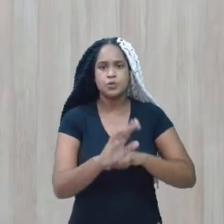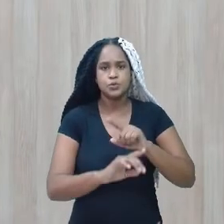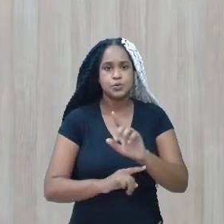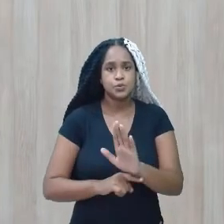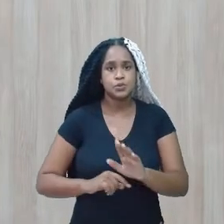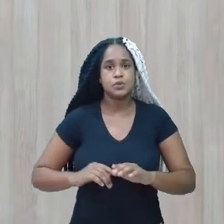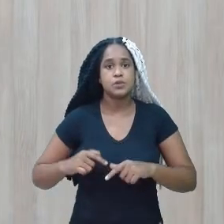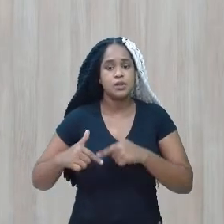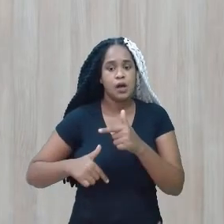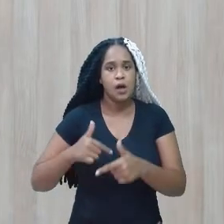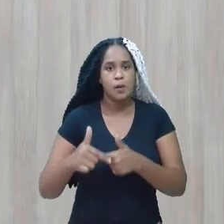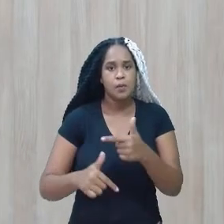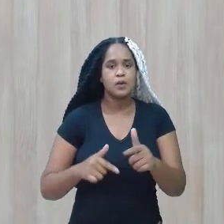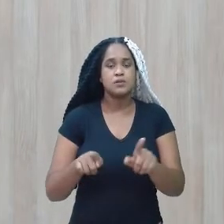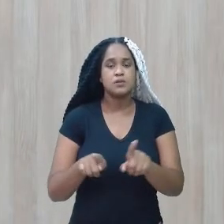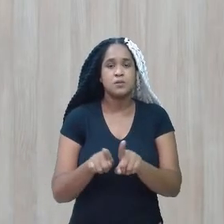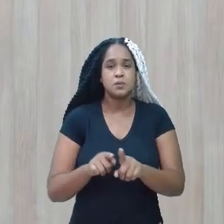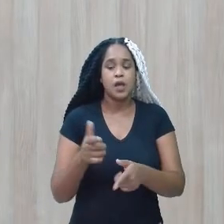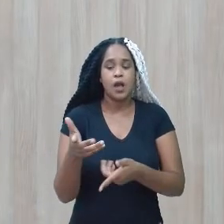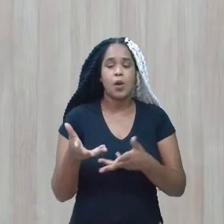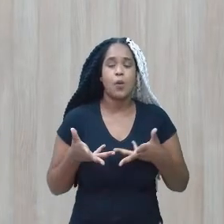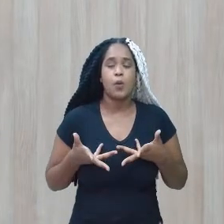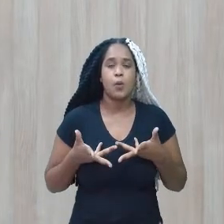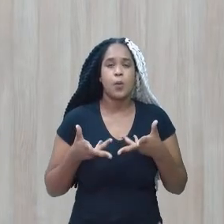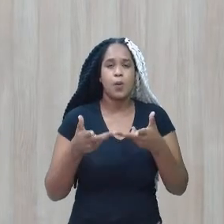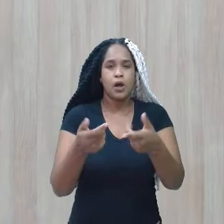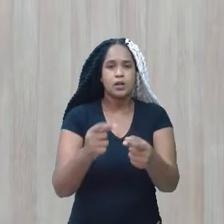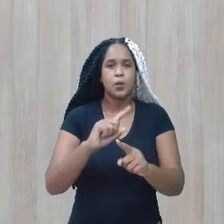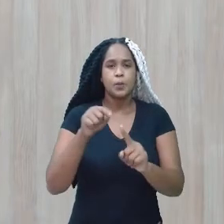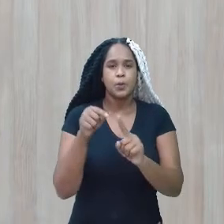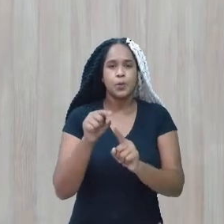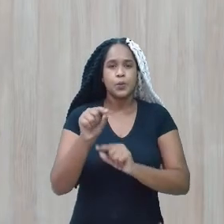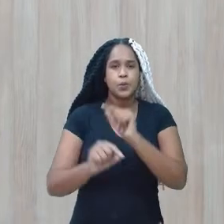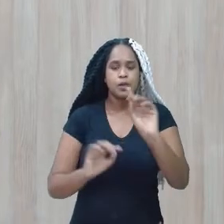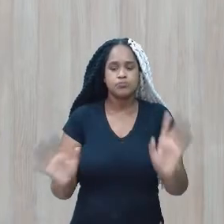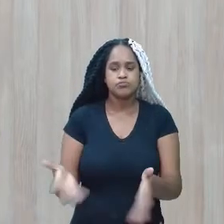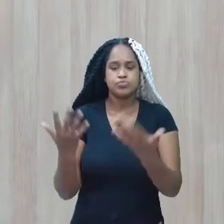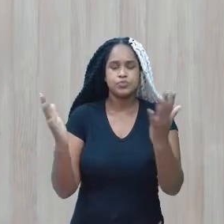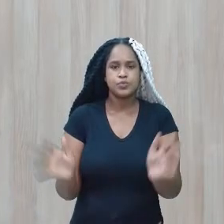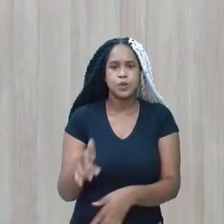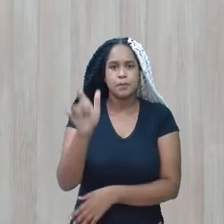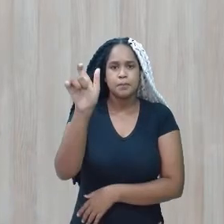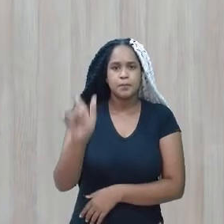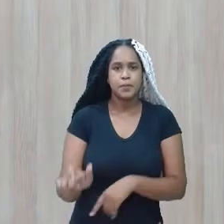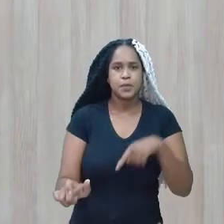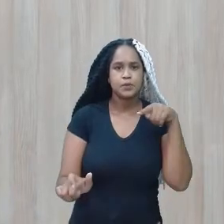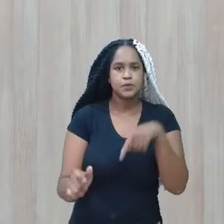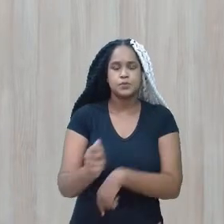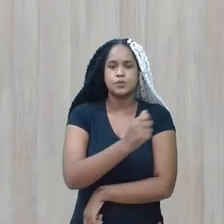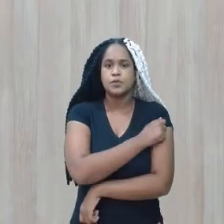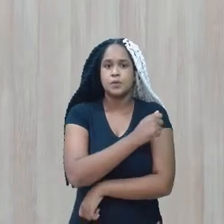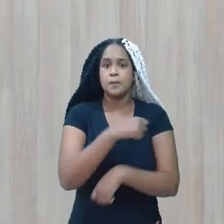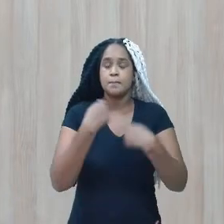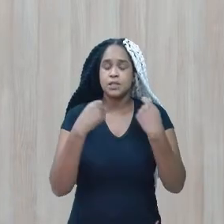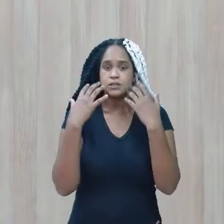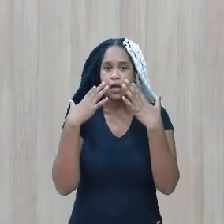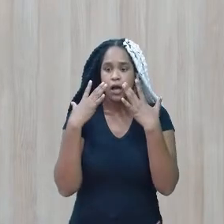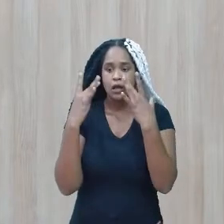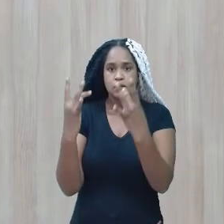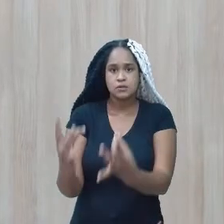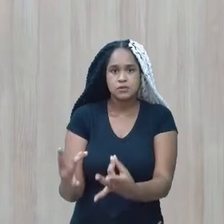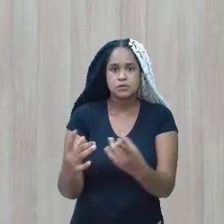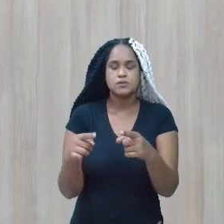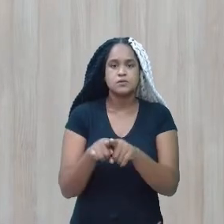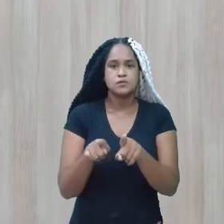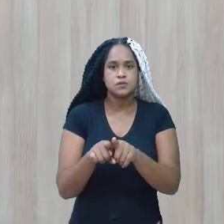com qualidade, aconteça contemplando este estudante. Ele precisa ser percebido, ele precisa ser visto, ele precisa